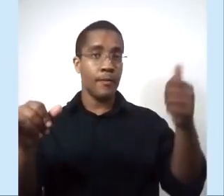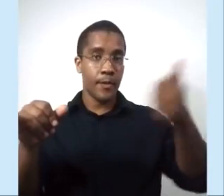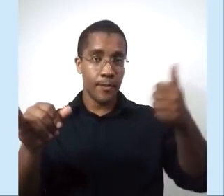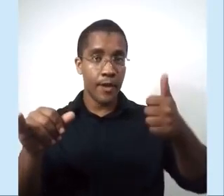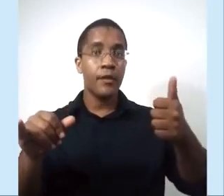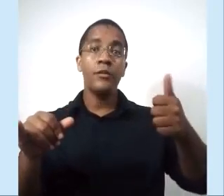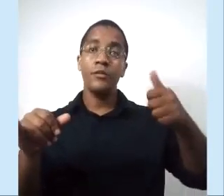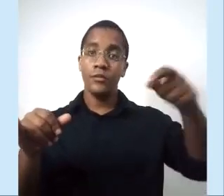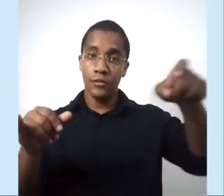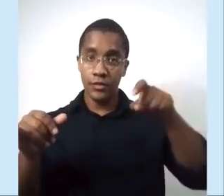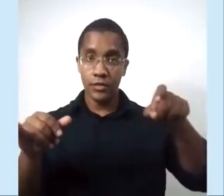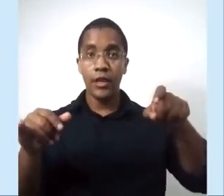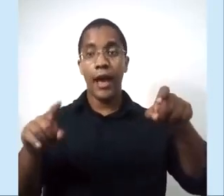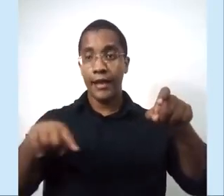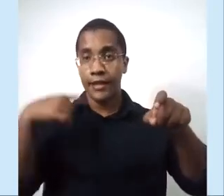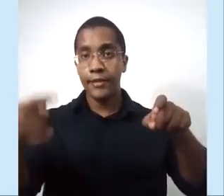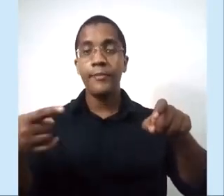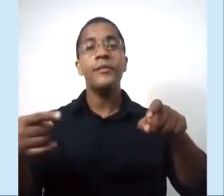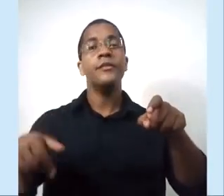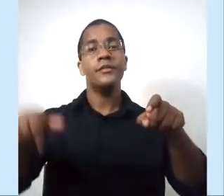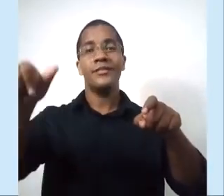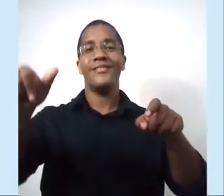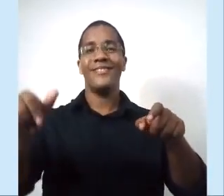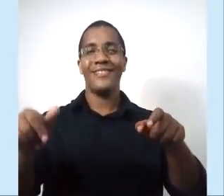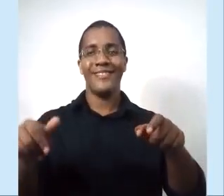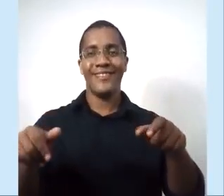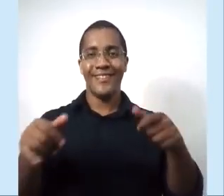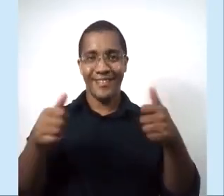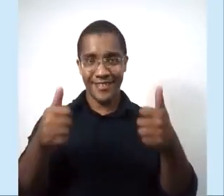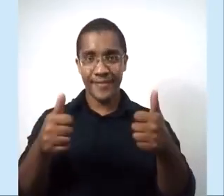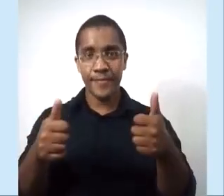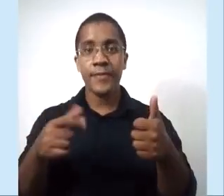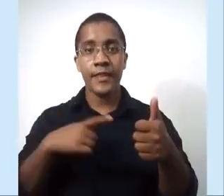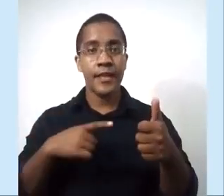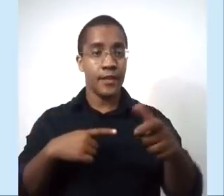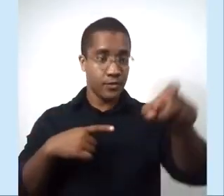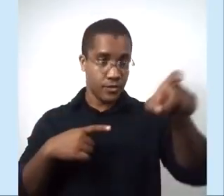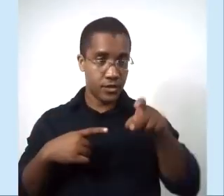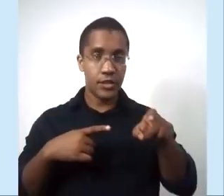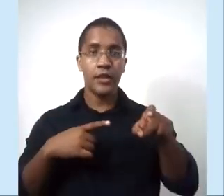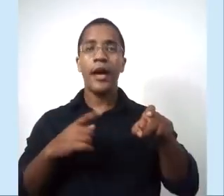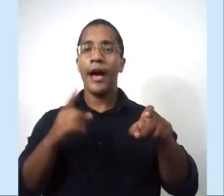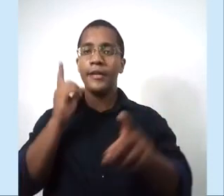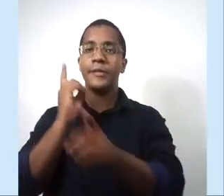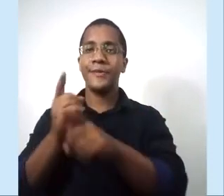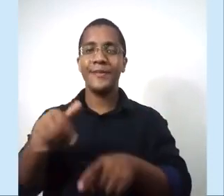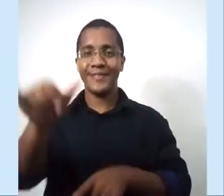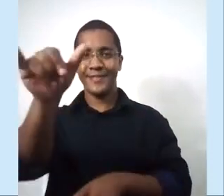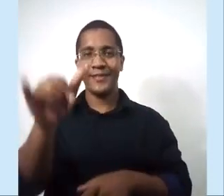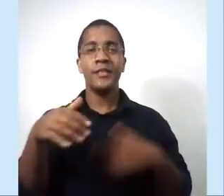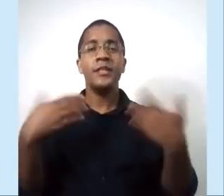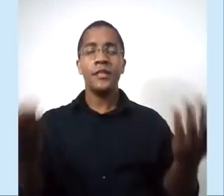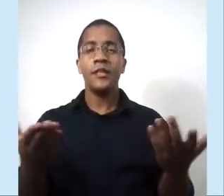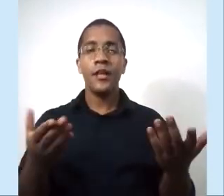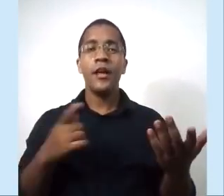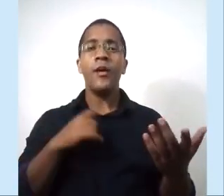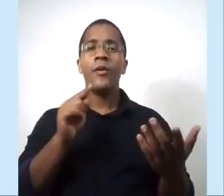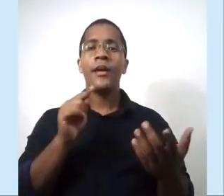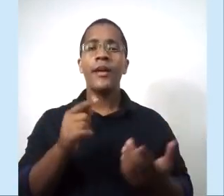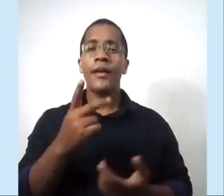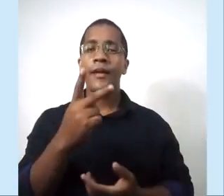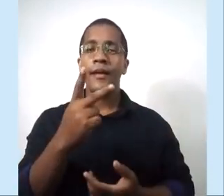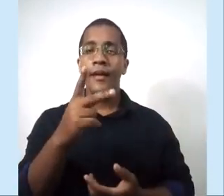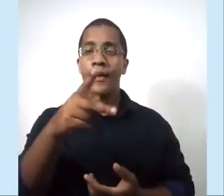de x, depois o valor de y. Então, ó, tem um x e nós temos o y. Isso gera um